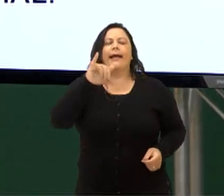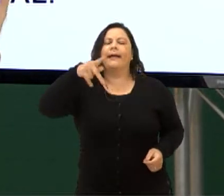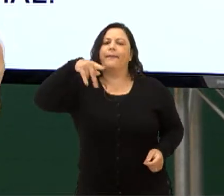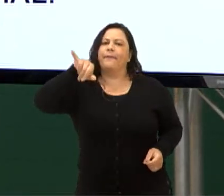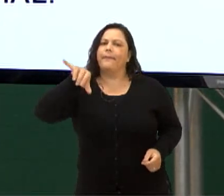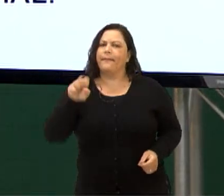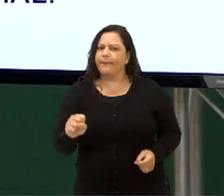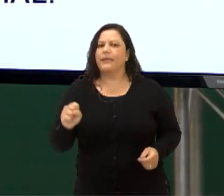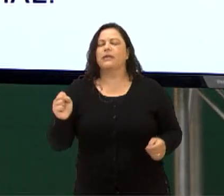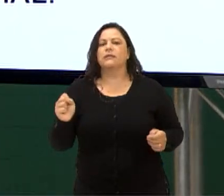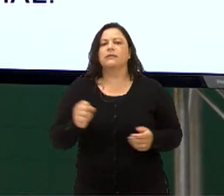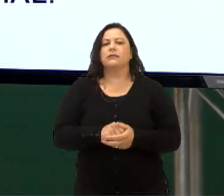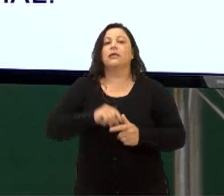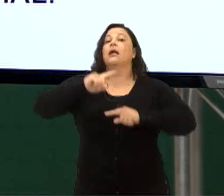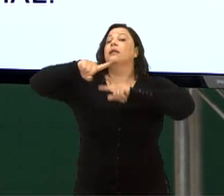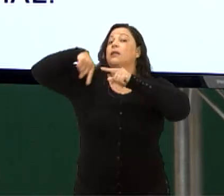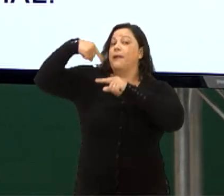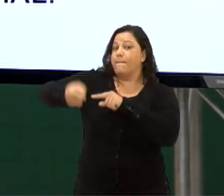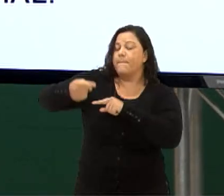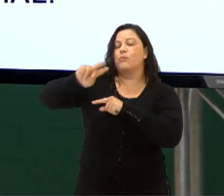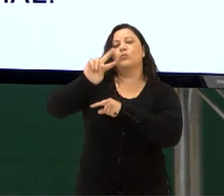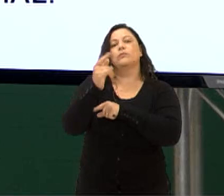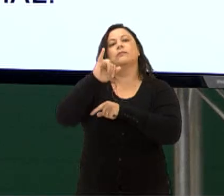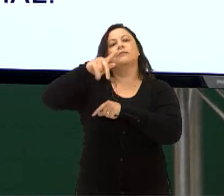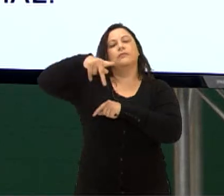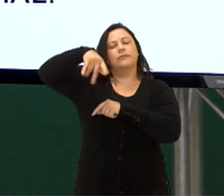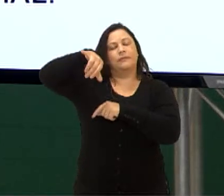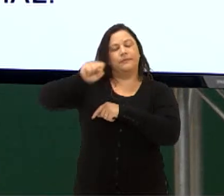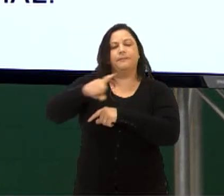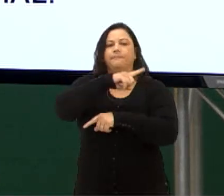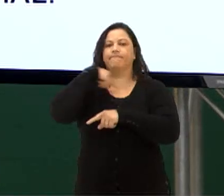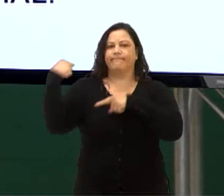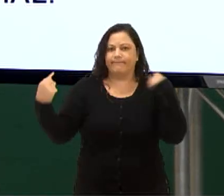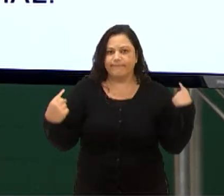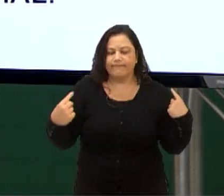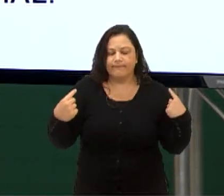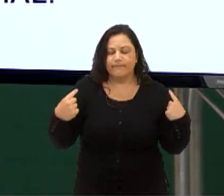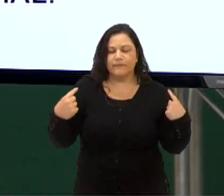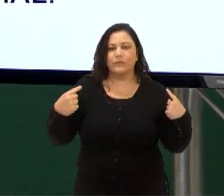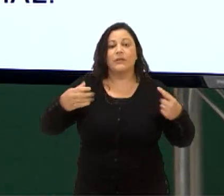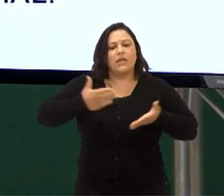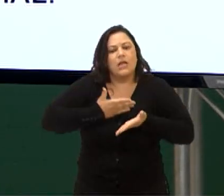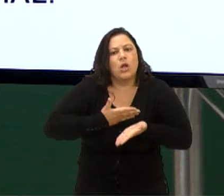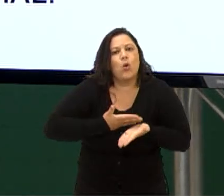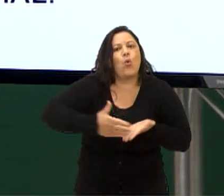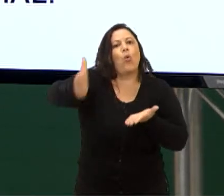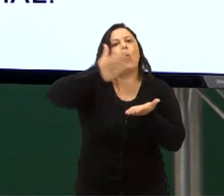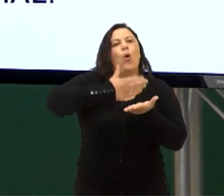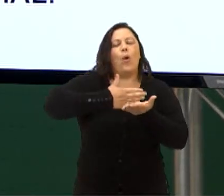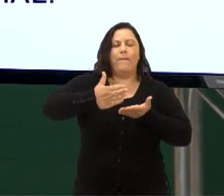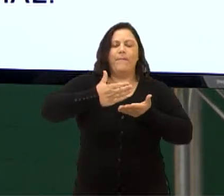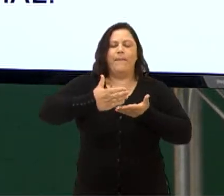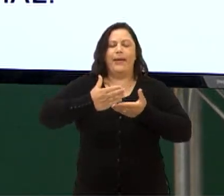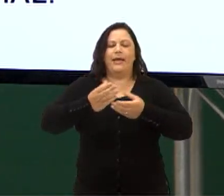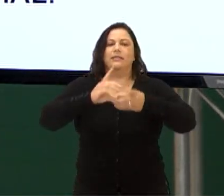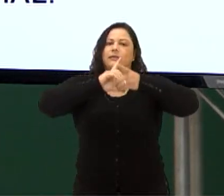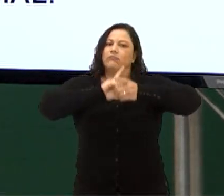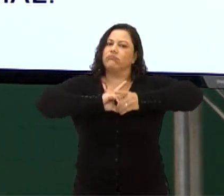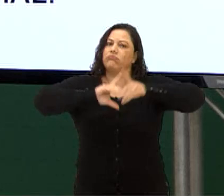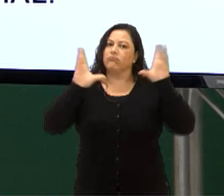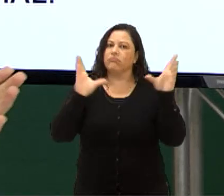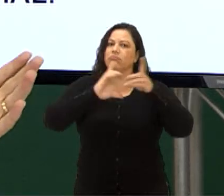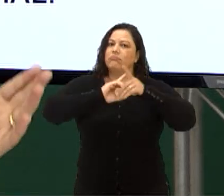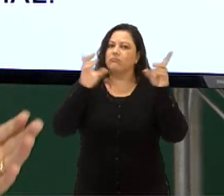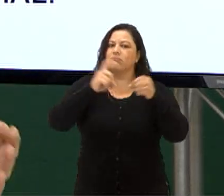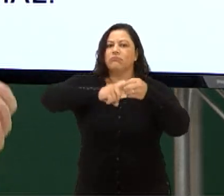depois que o tirano Hípias é derrotado, é que há o início, então, do processo de democratização da